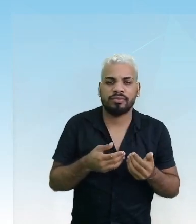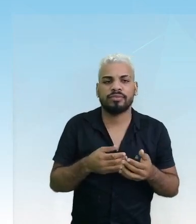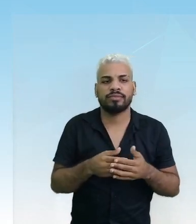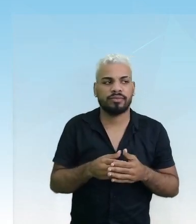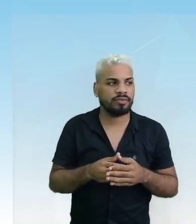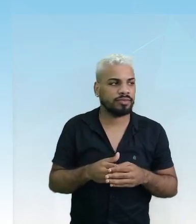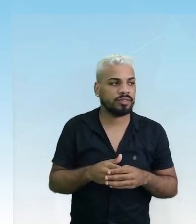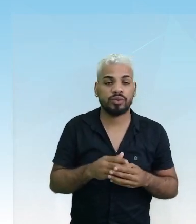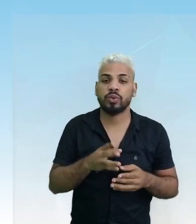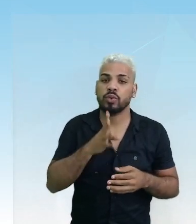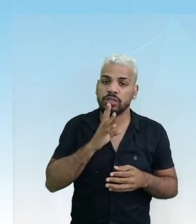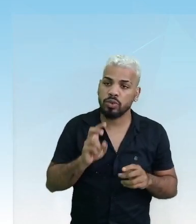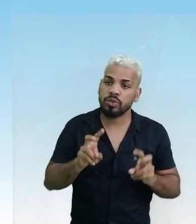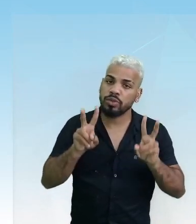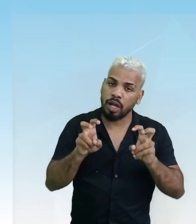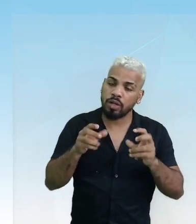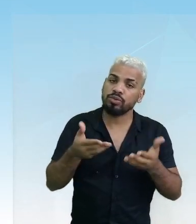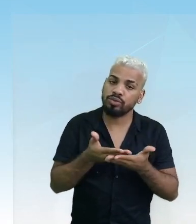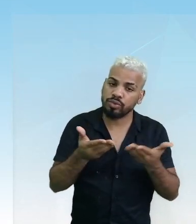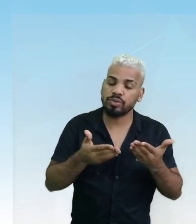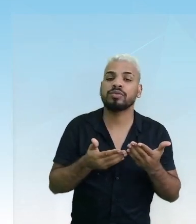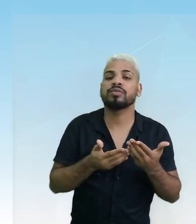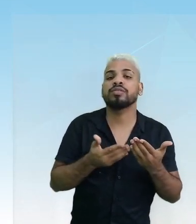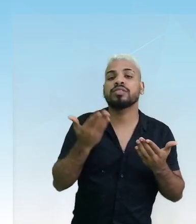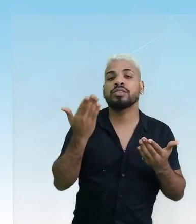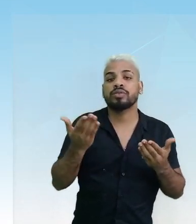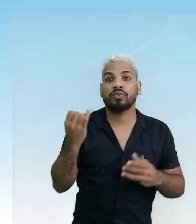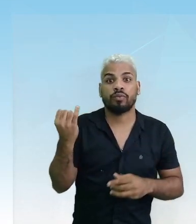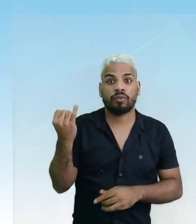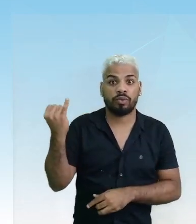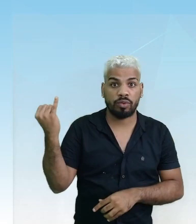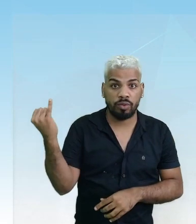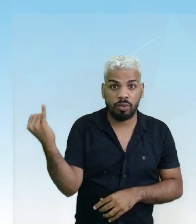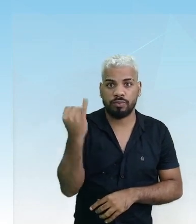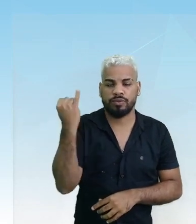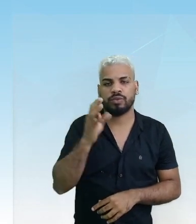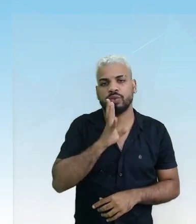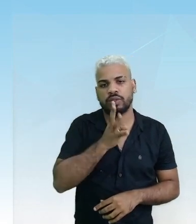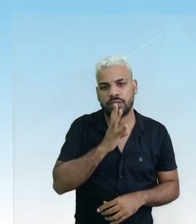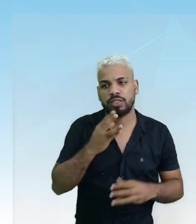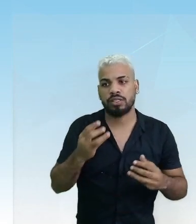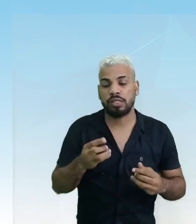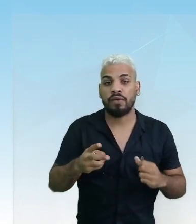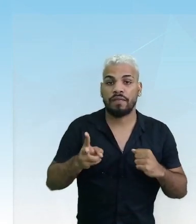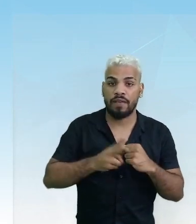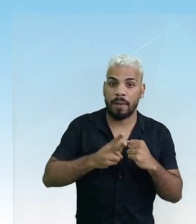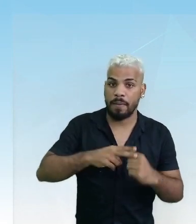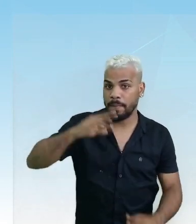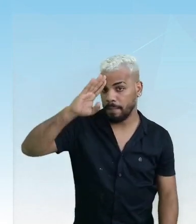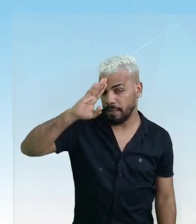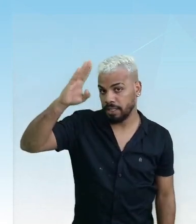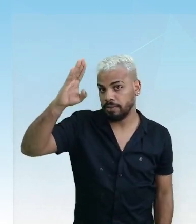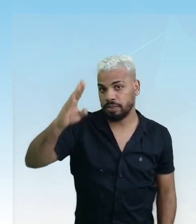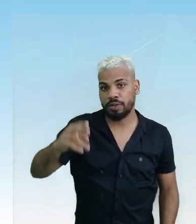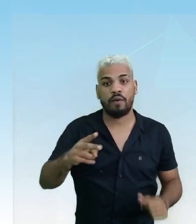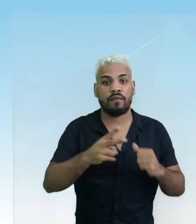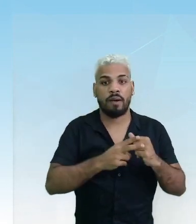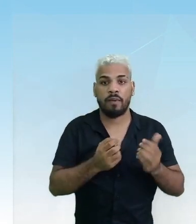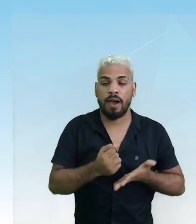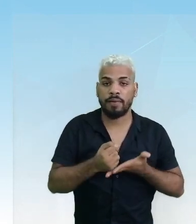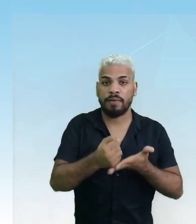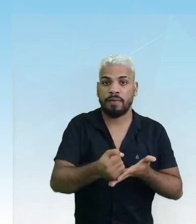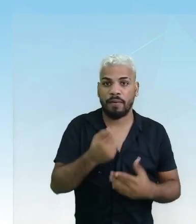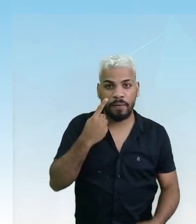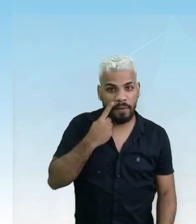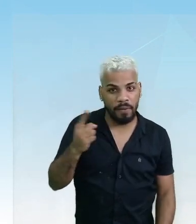um pouco neste assunto, então é importante conhecer. Então, há o verbo principal e os verbos auxiliares.